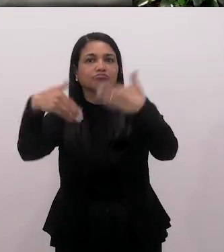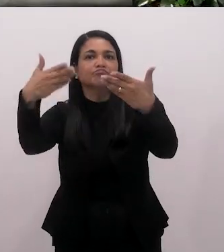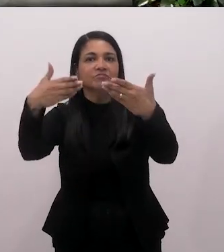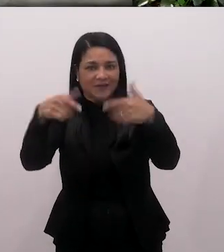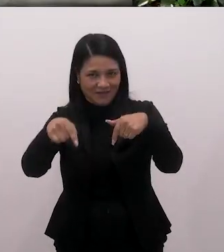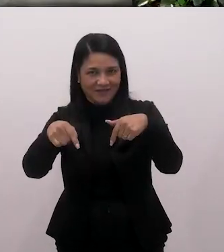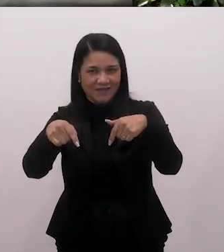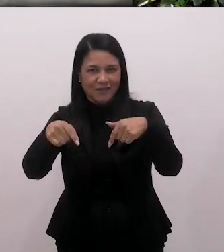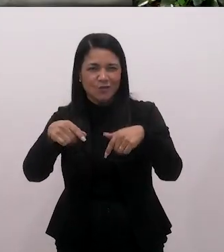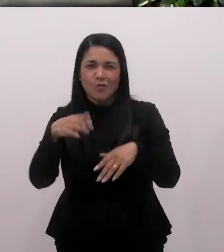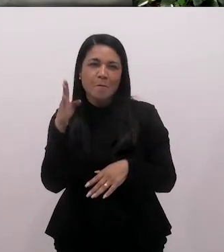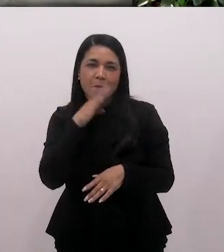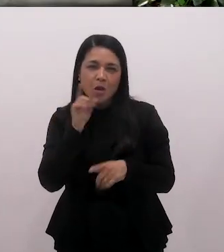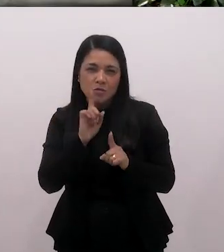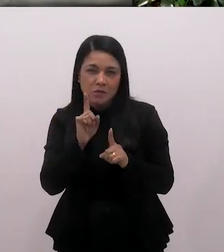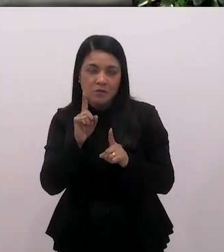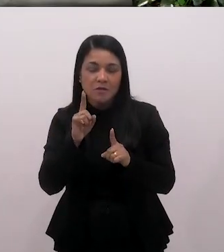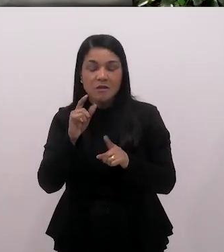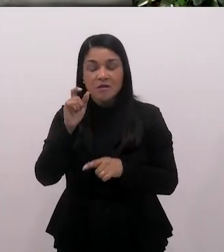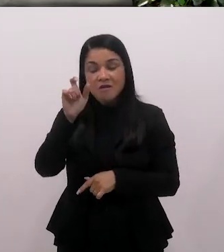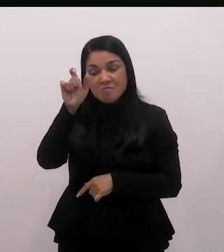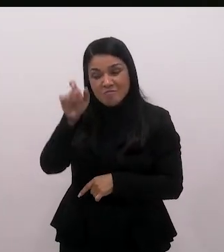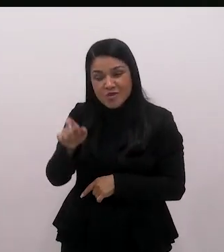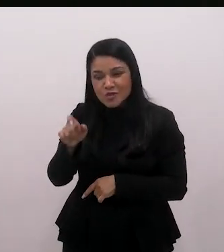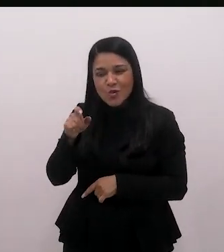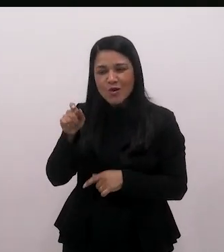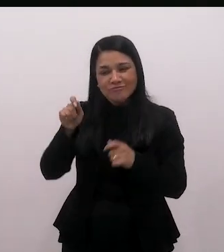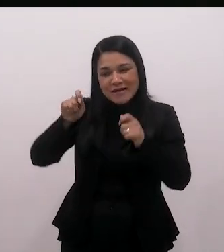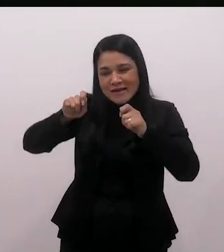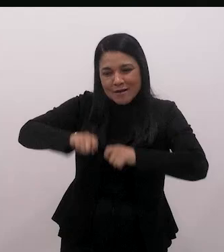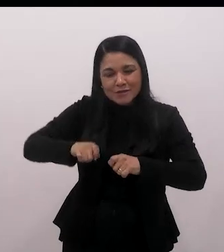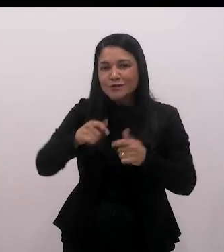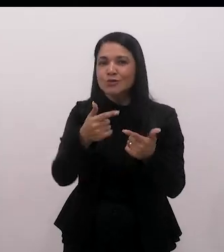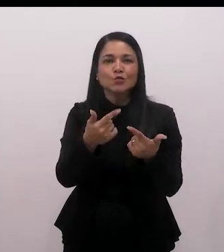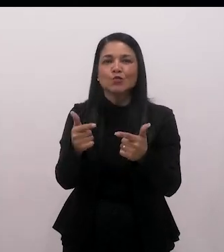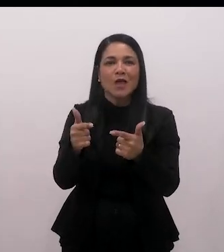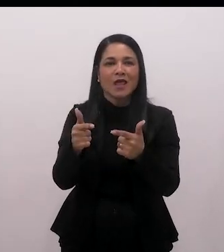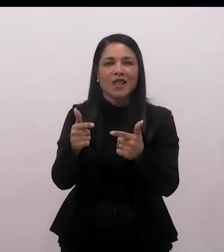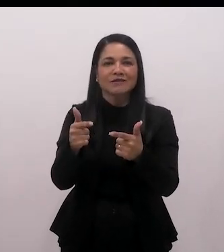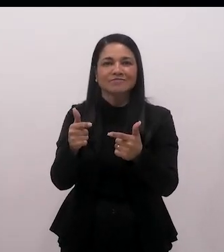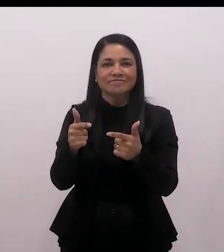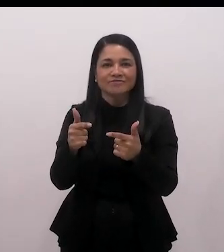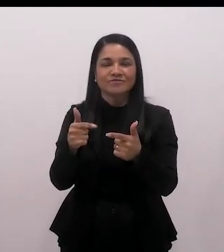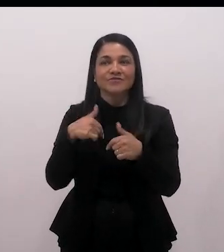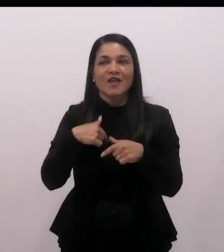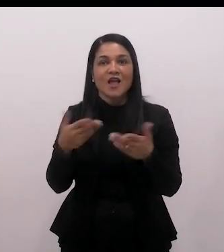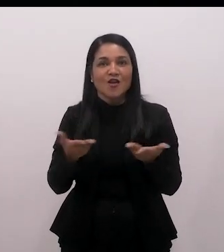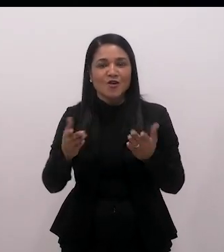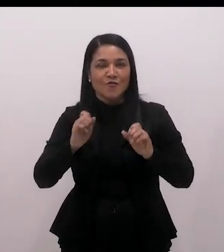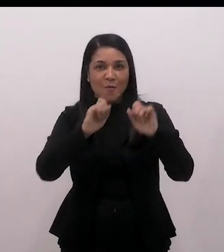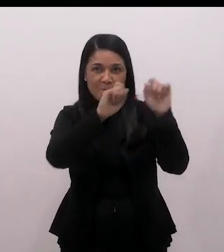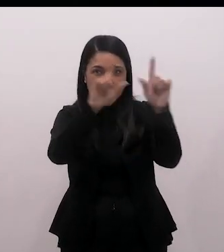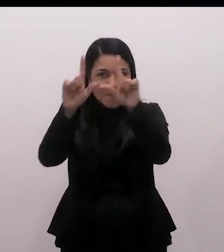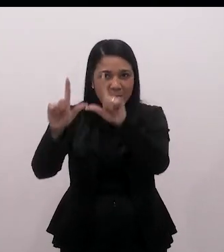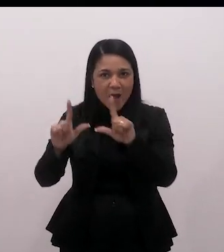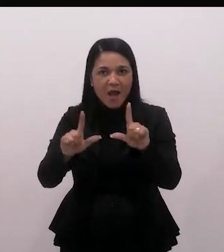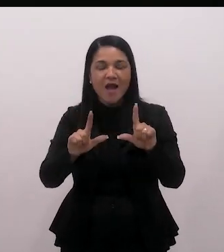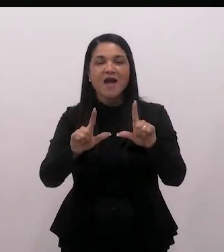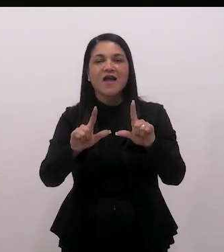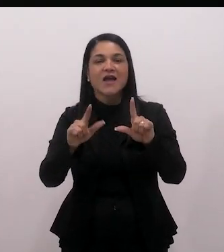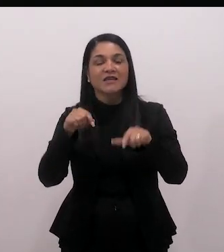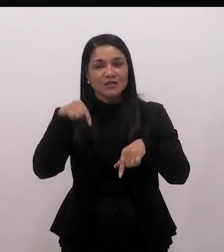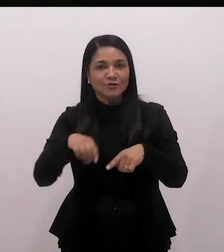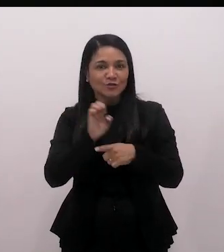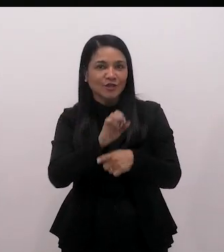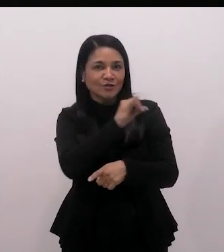tão longe. Sim. Não, às vezes nem é por mal, é porque aquela pessoa realmente não Sim. tem a capacidade de fazer aquilo. Então vamos falar da mostra, que está aqui no